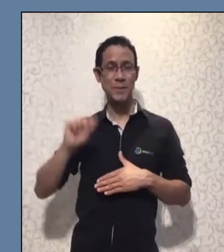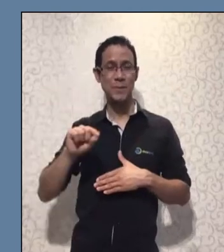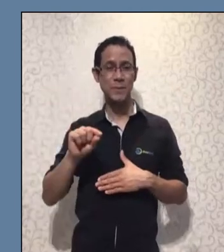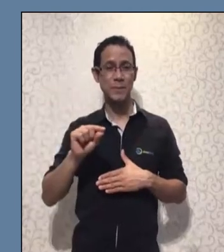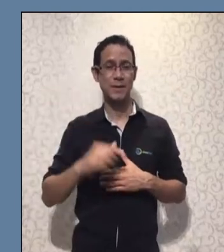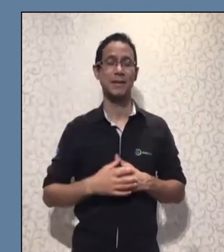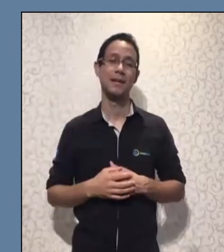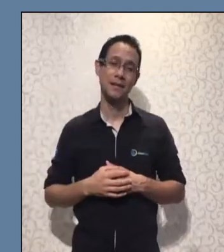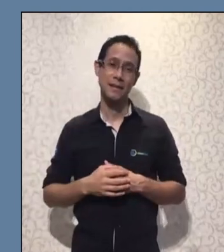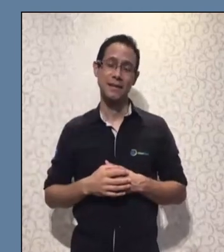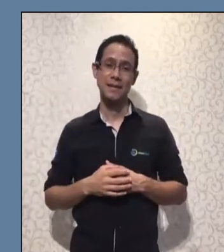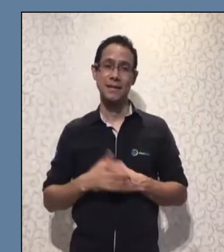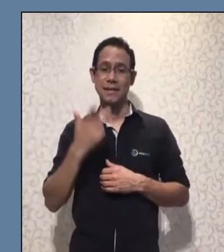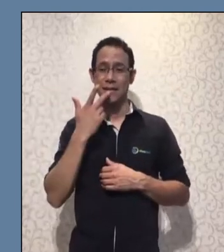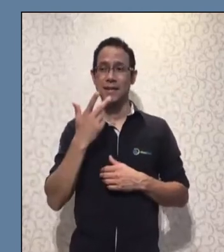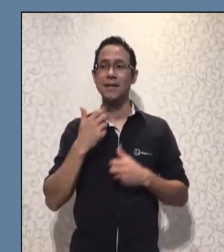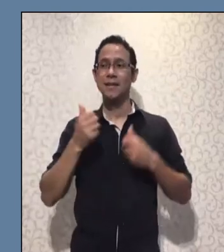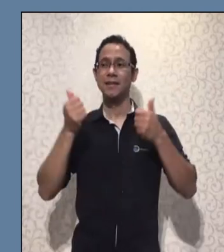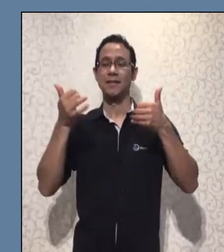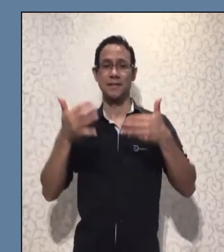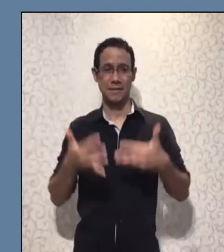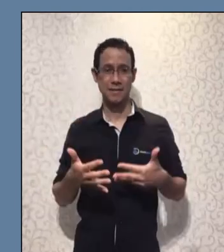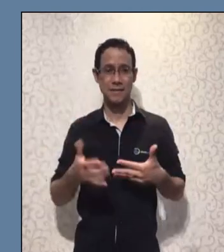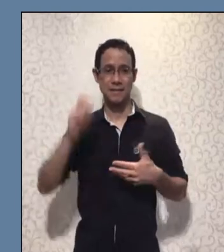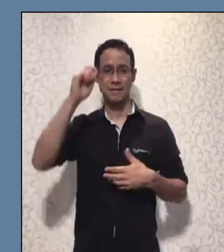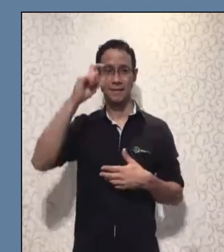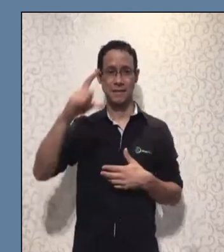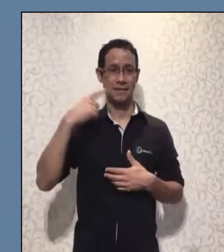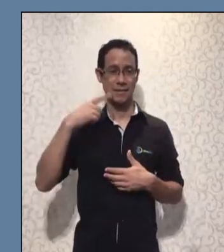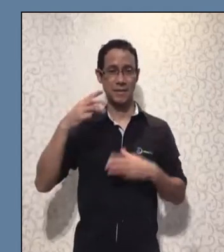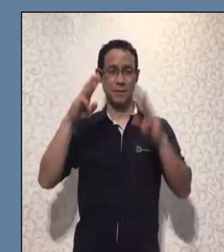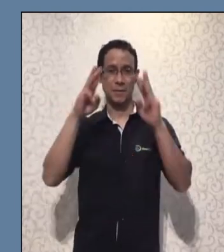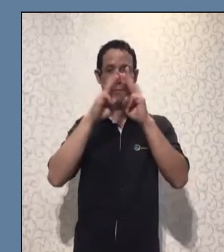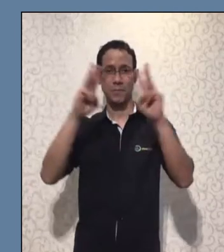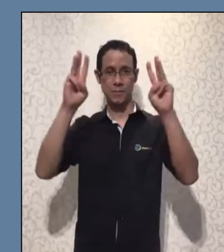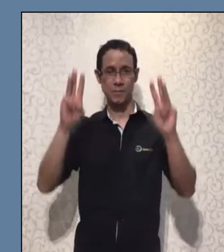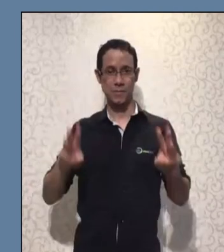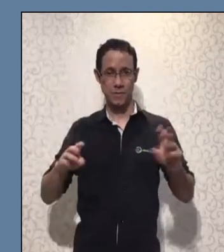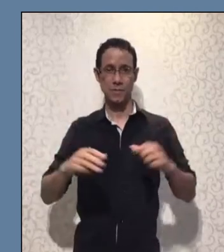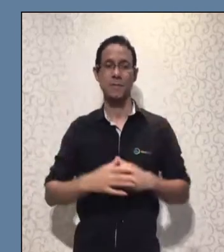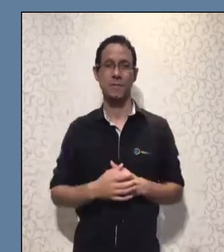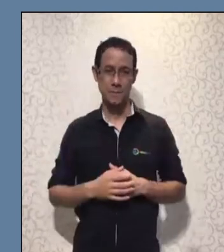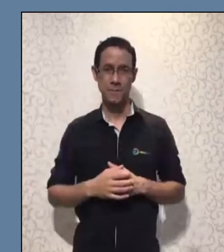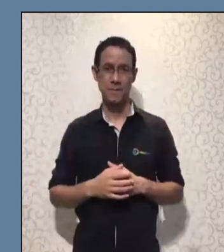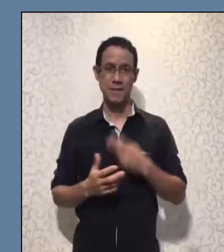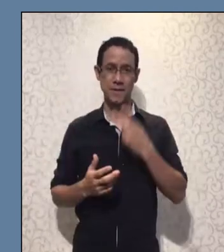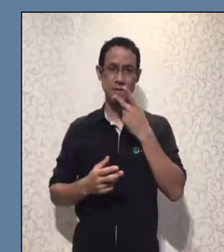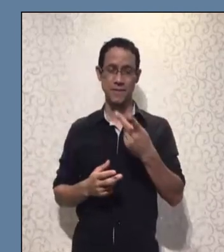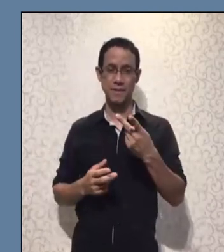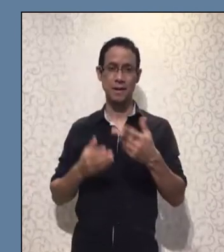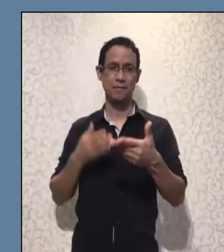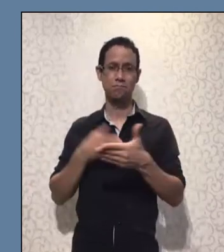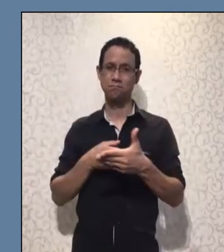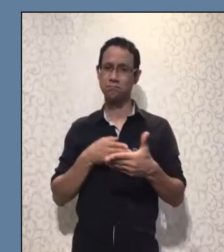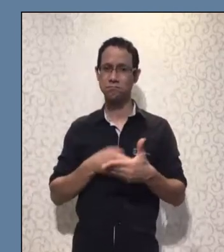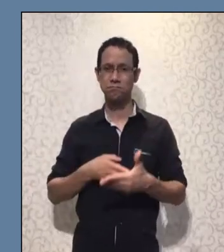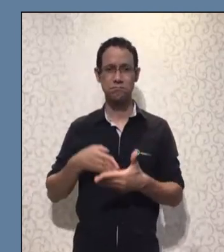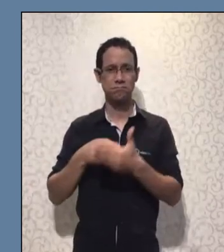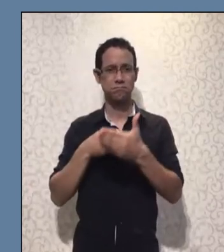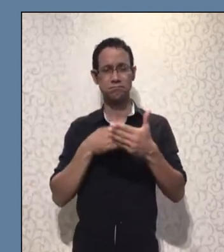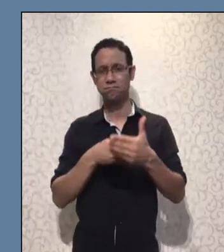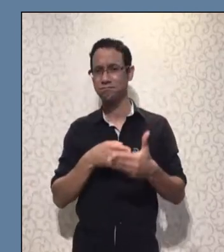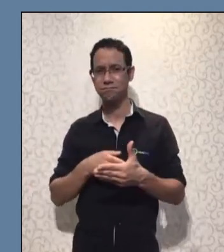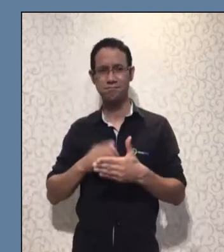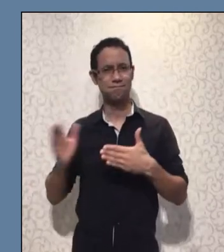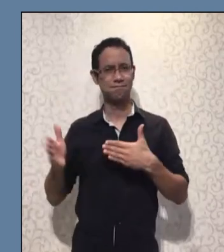uma fala sobre o papel socializante dos museus, né? Acho que quando a gente falava dessa inviabilidade do acesso físico que a pandemia